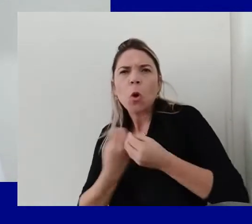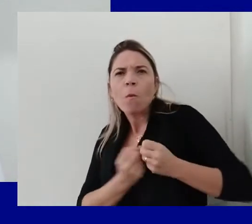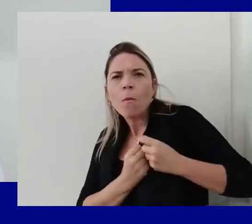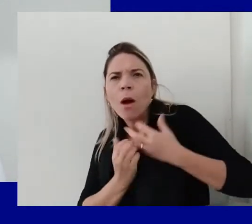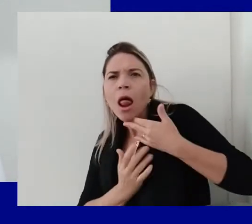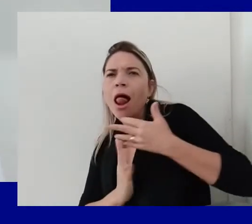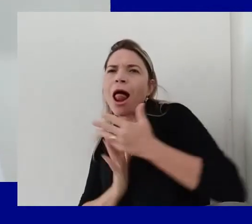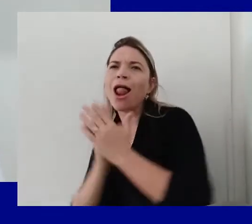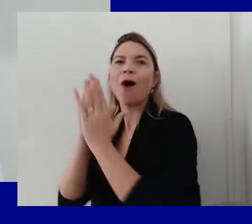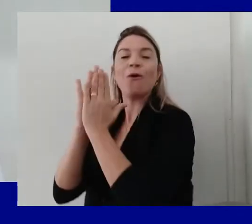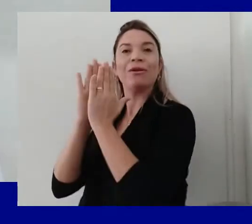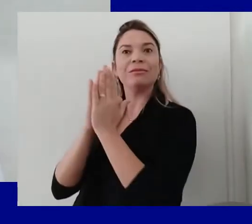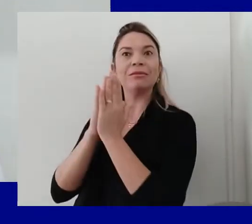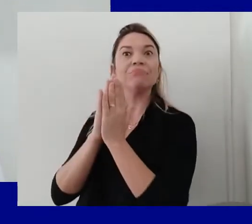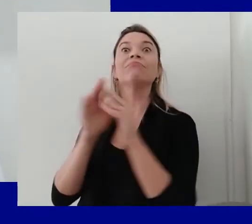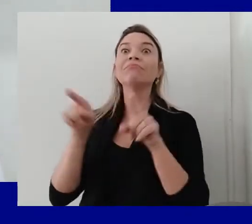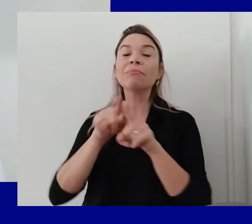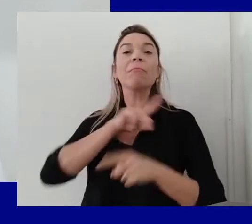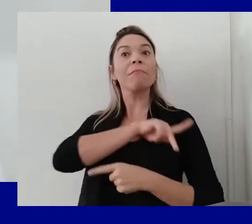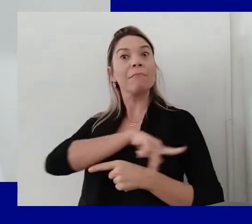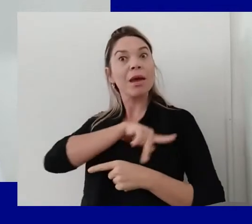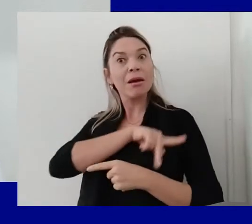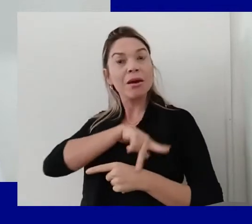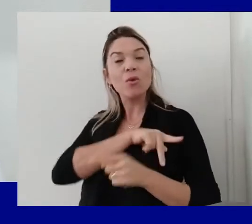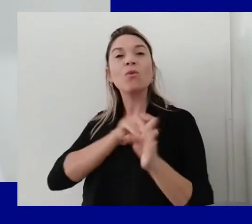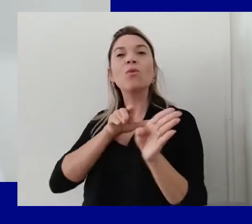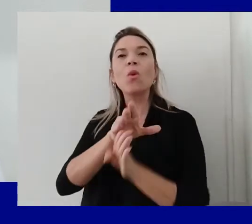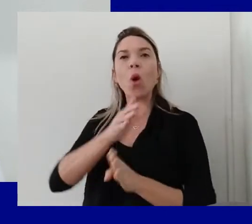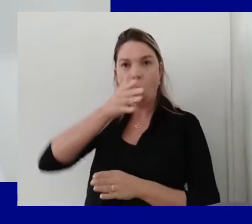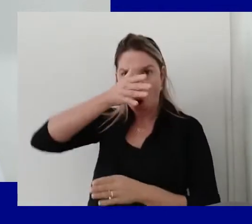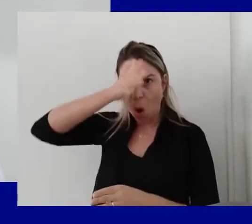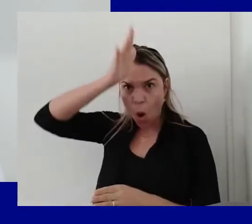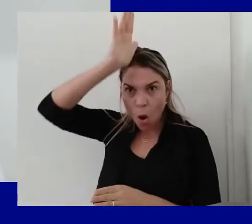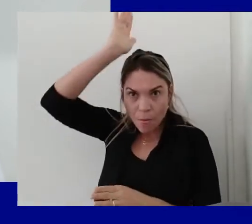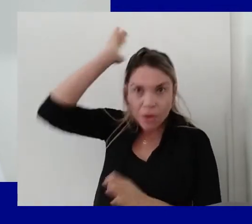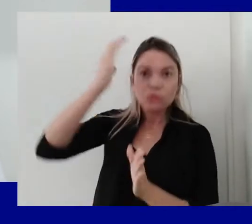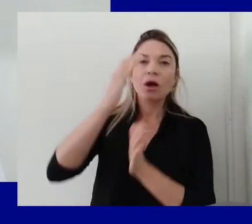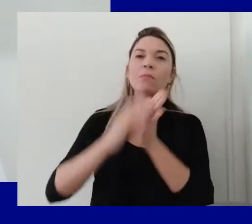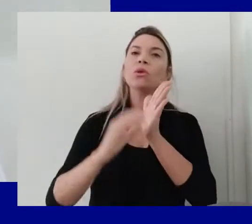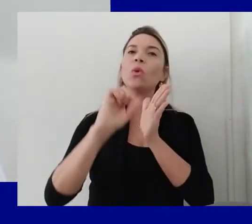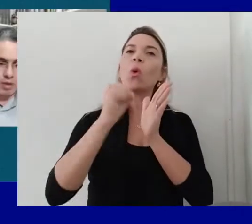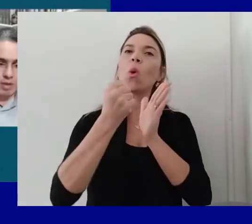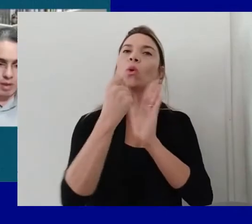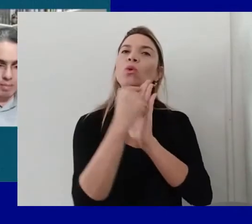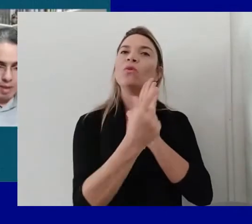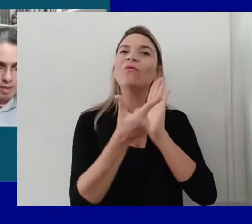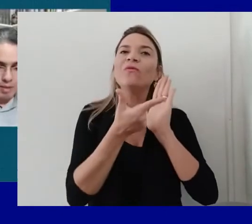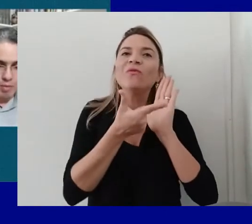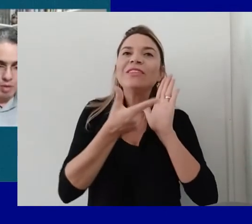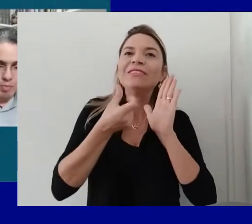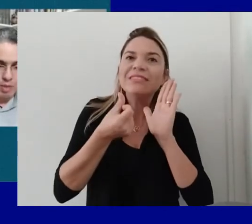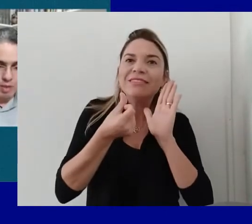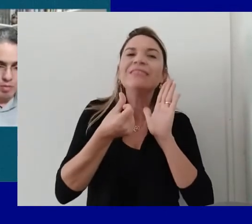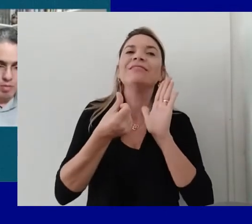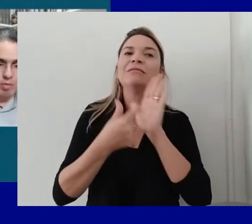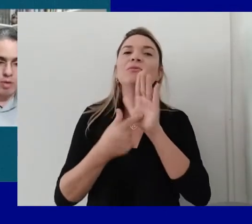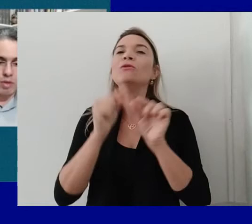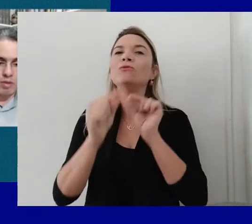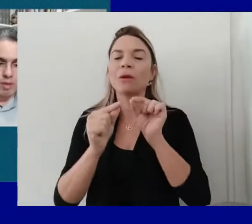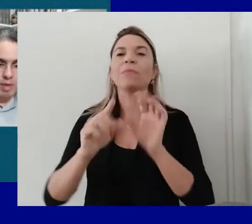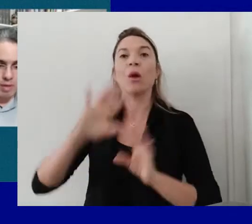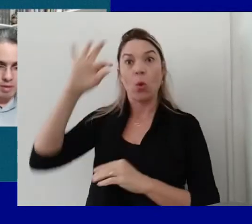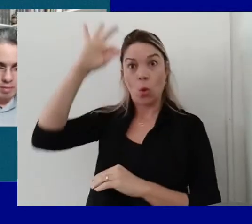no versículo 26. Romanos 8, 26, ele diz isso. Também o